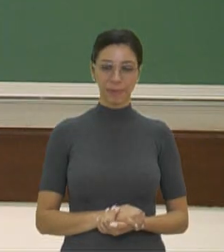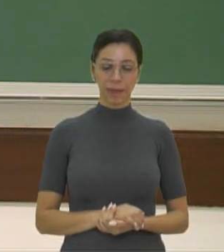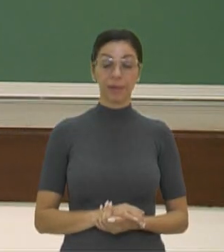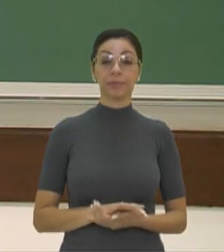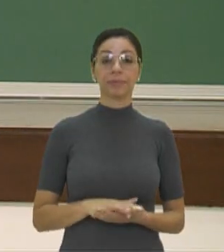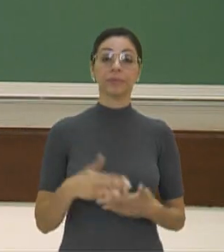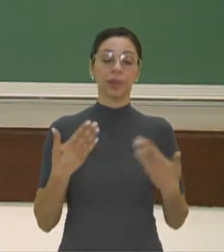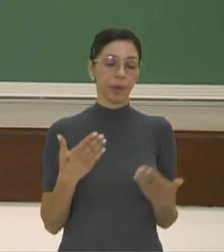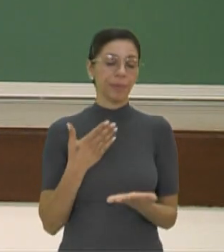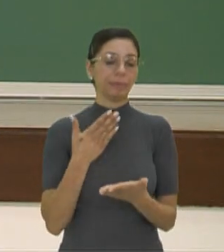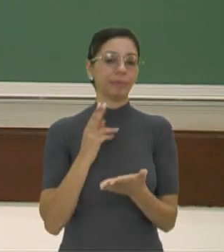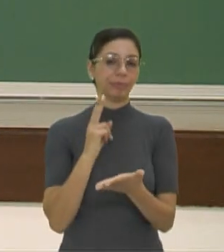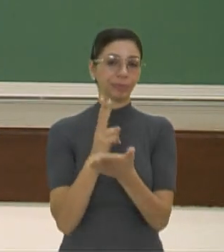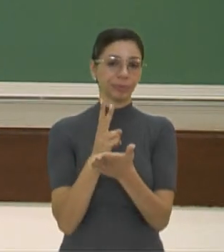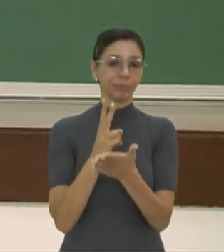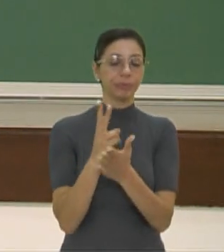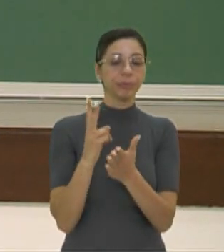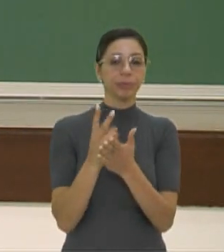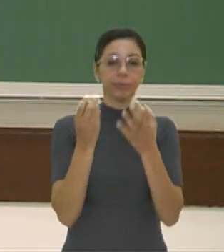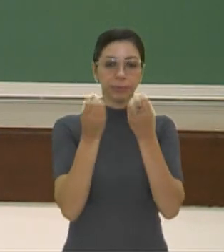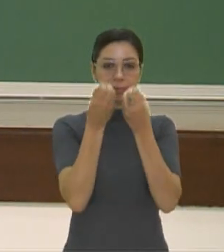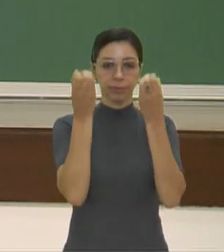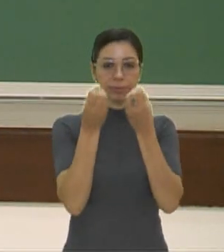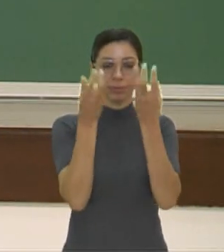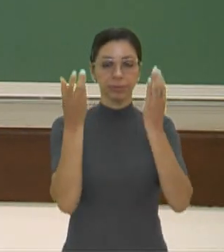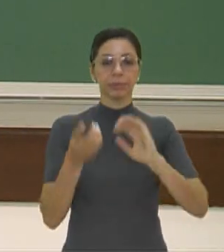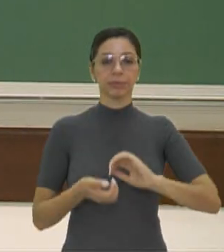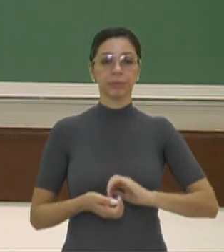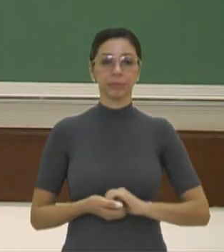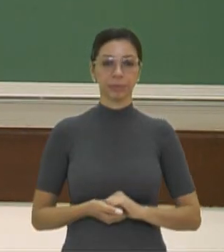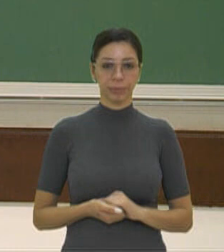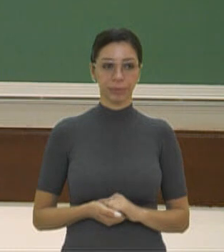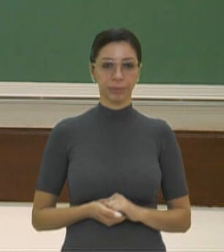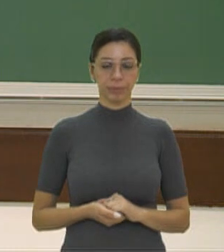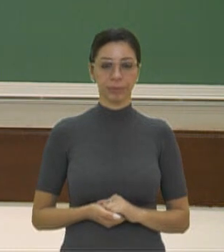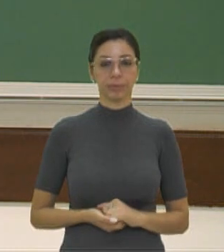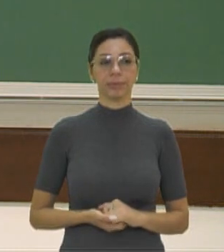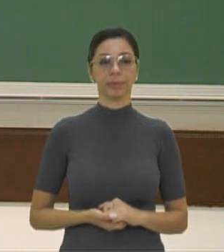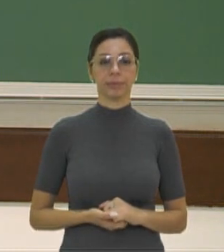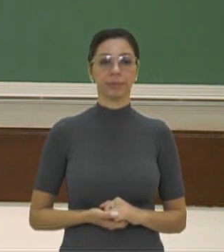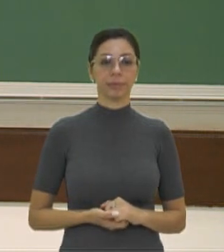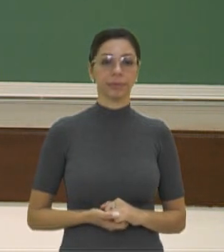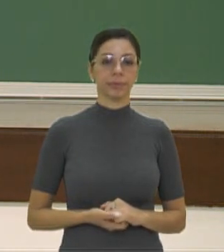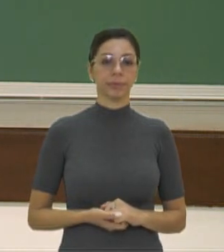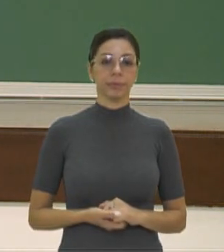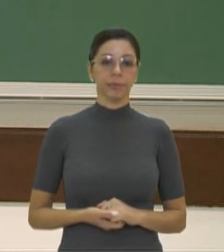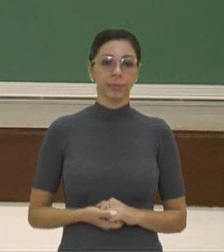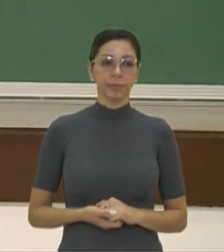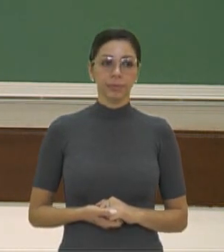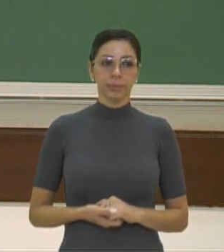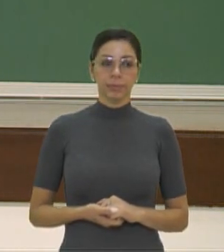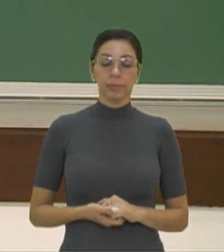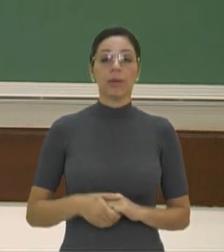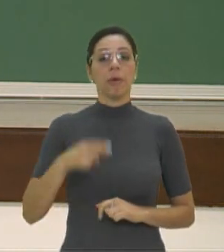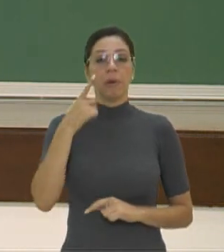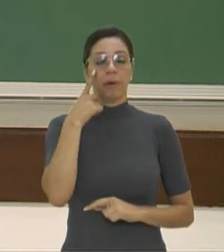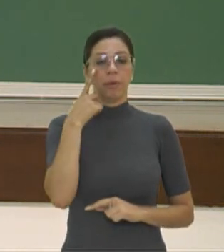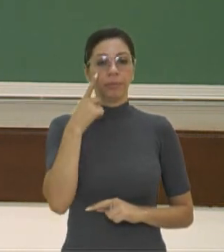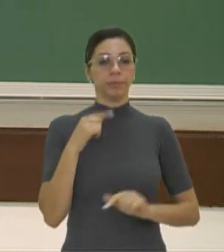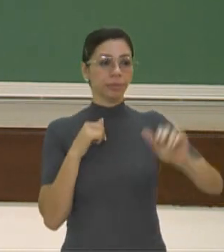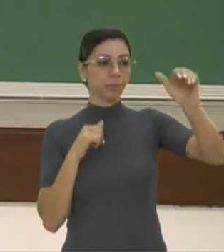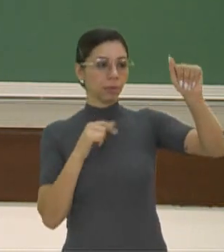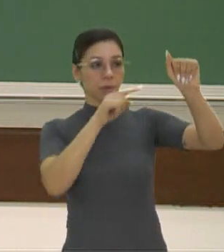Então, pessoal, continuando aqui a nossa informação, to come about means to happen or start to happen.